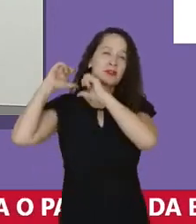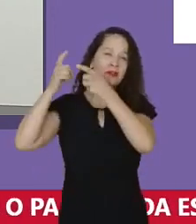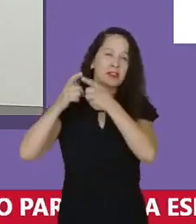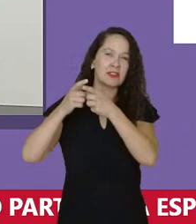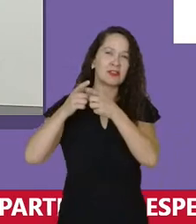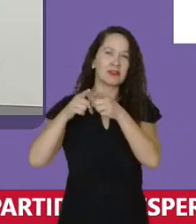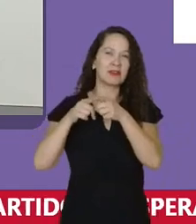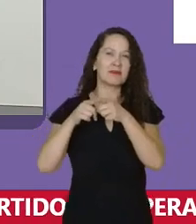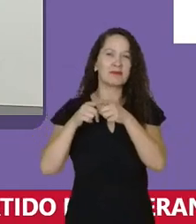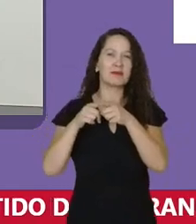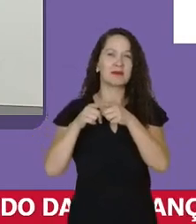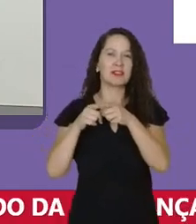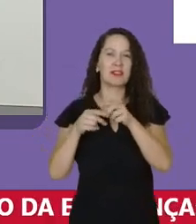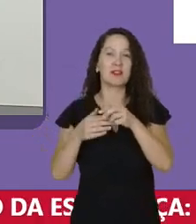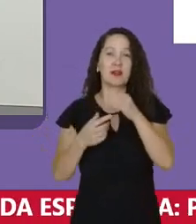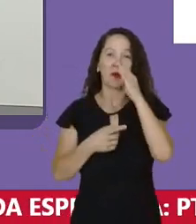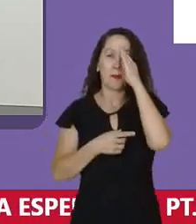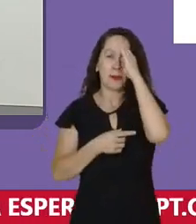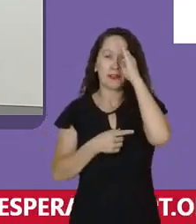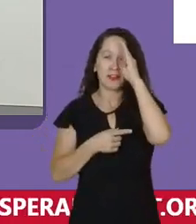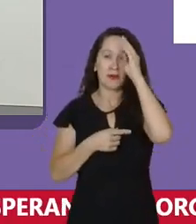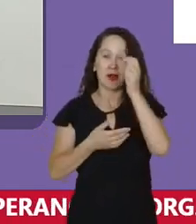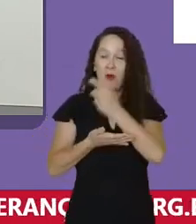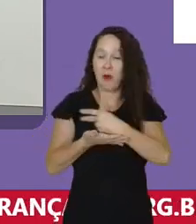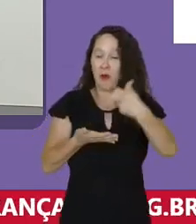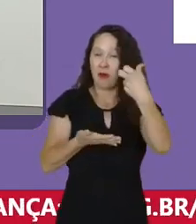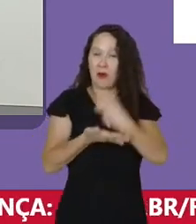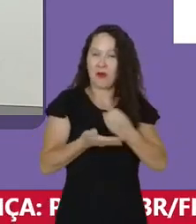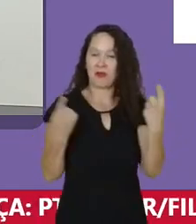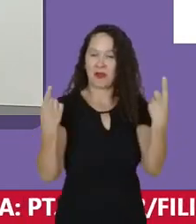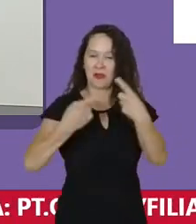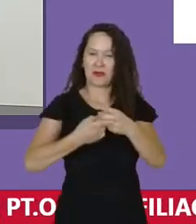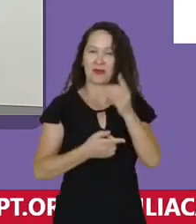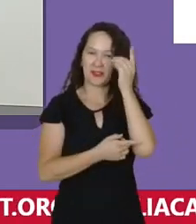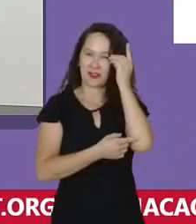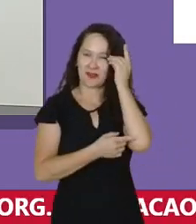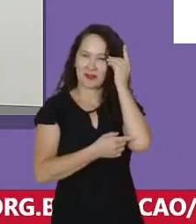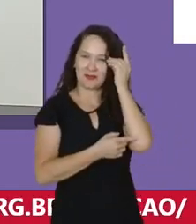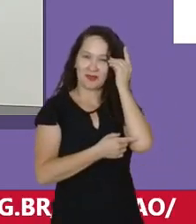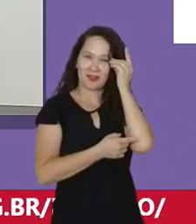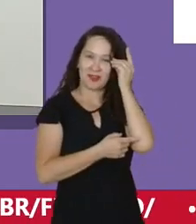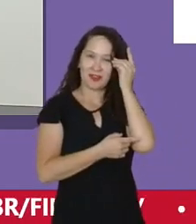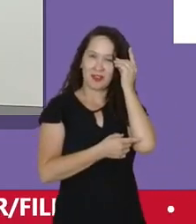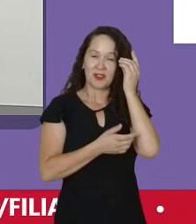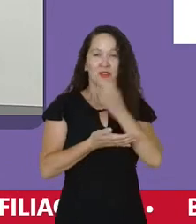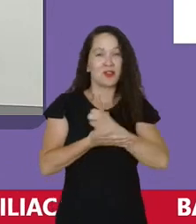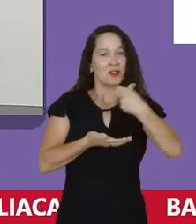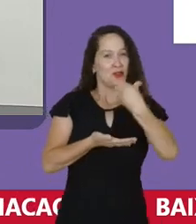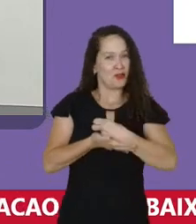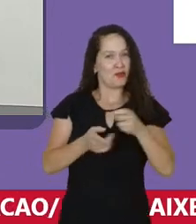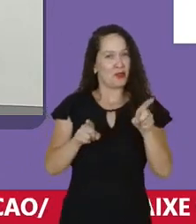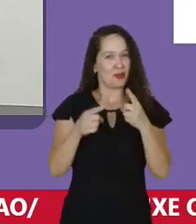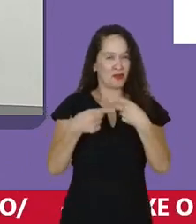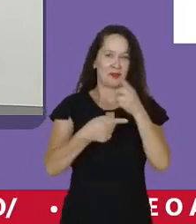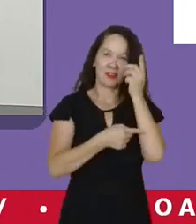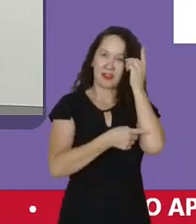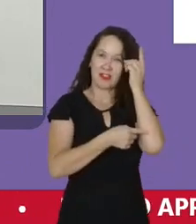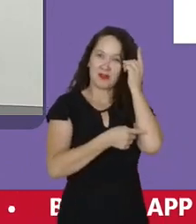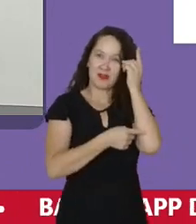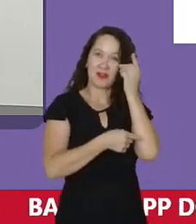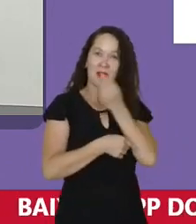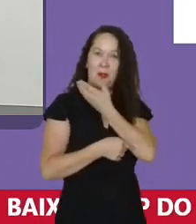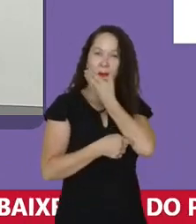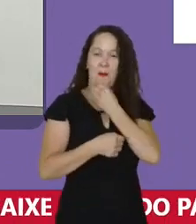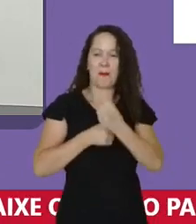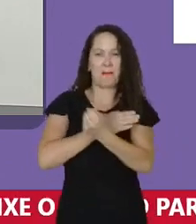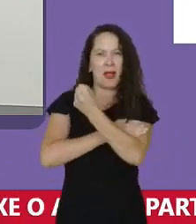inclusive protagonizou o golpe extremamente machista, que é, no caso, a figura em questão